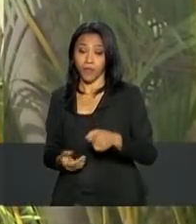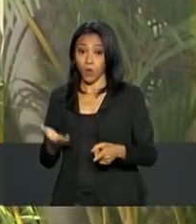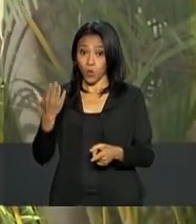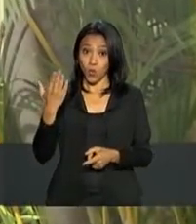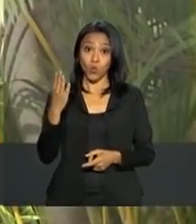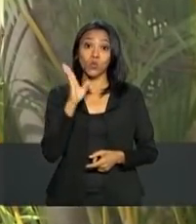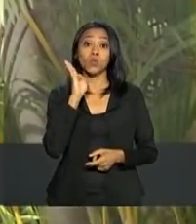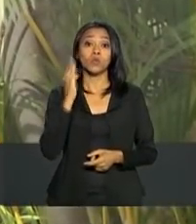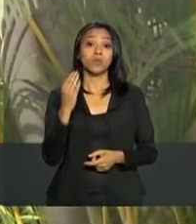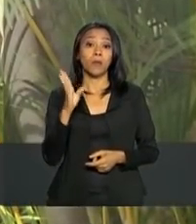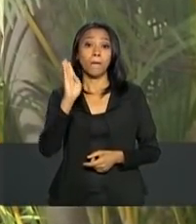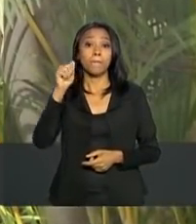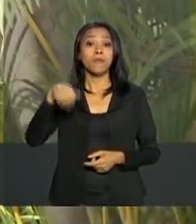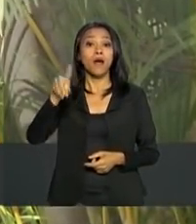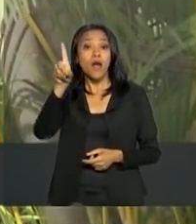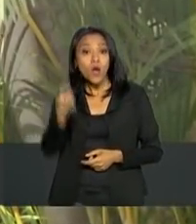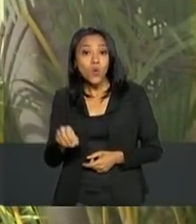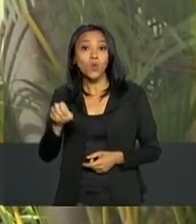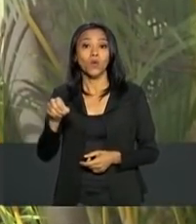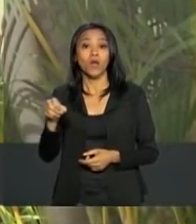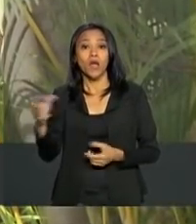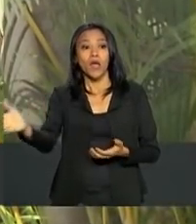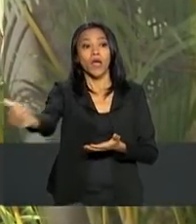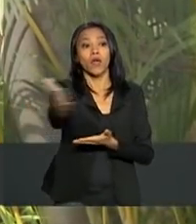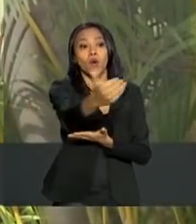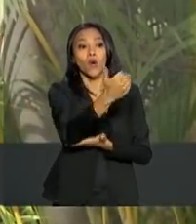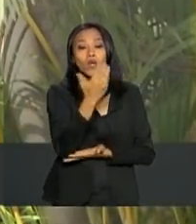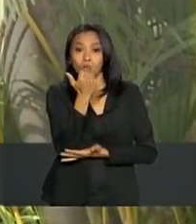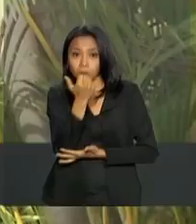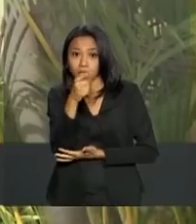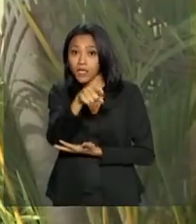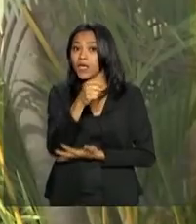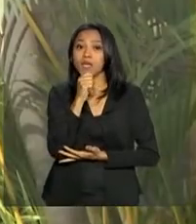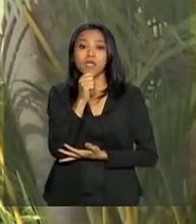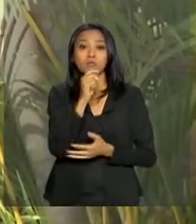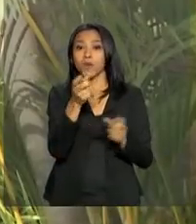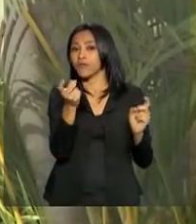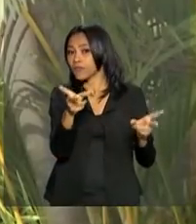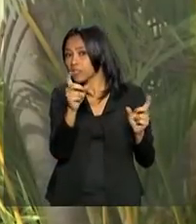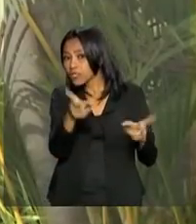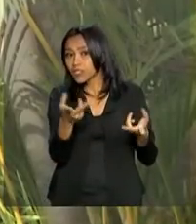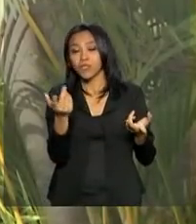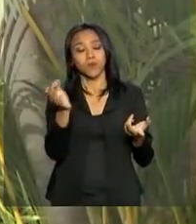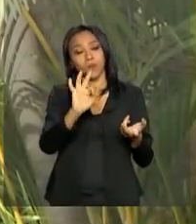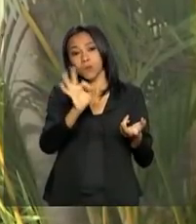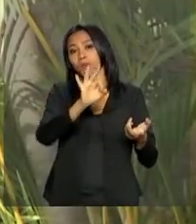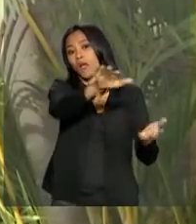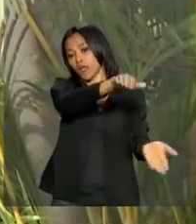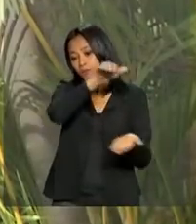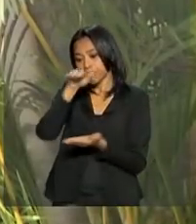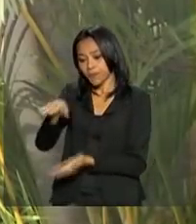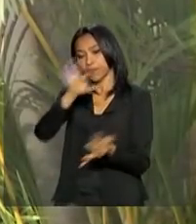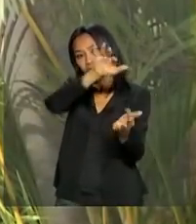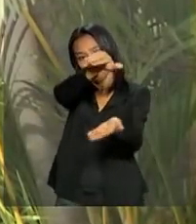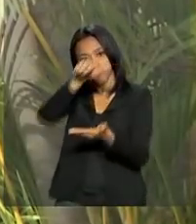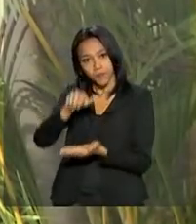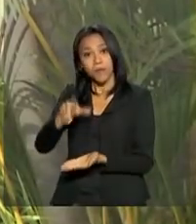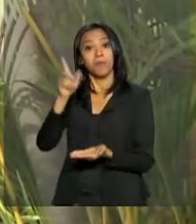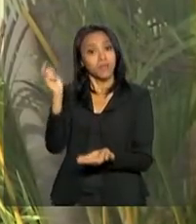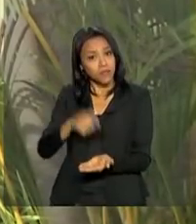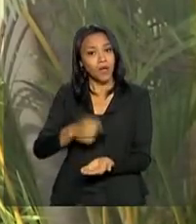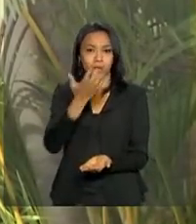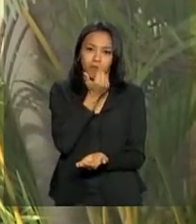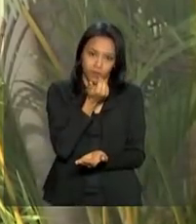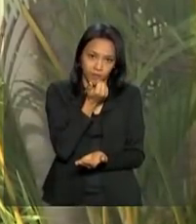recolhem produtos que não serão mais comercializados em mercados feiras indústrias mas que estão em condições de serem consumidos